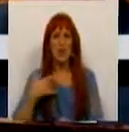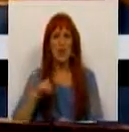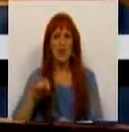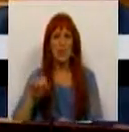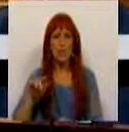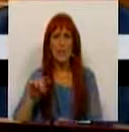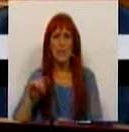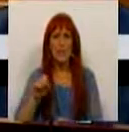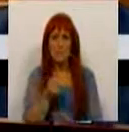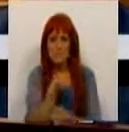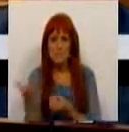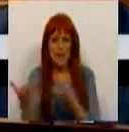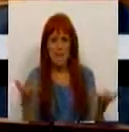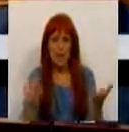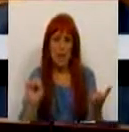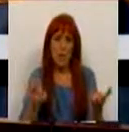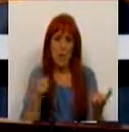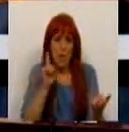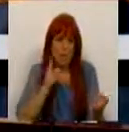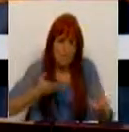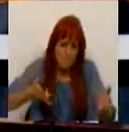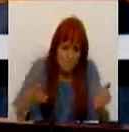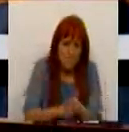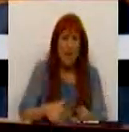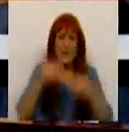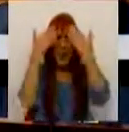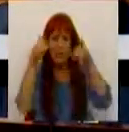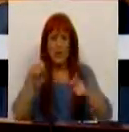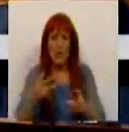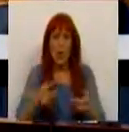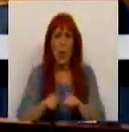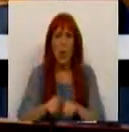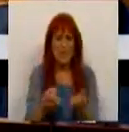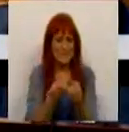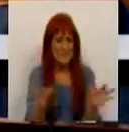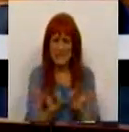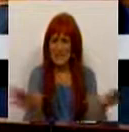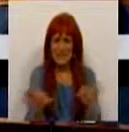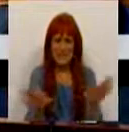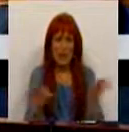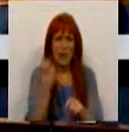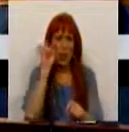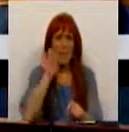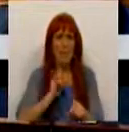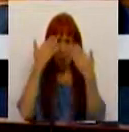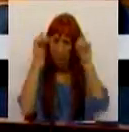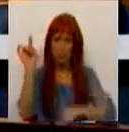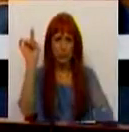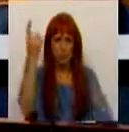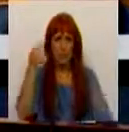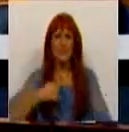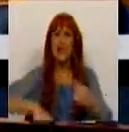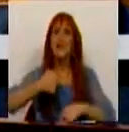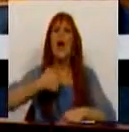paridade ou é real e a democracia ou é paritária ou não é democracia. E